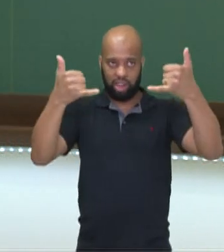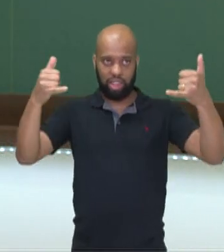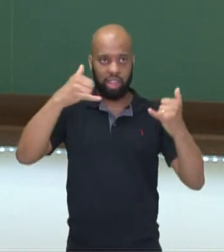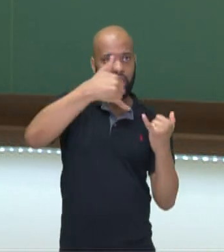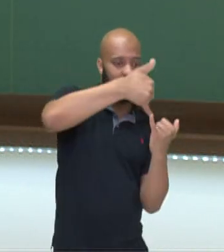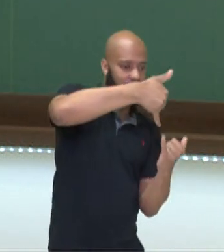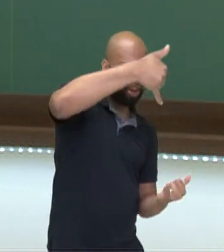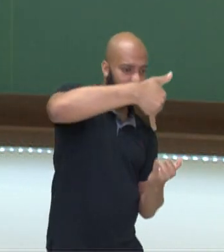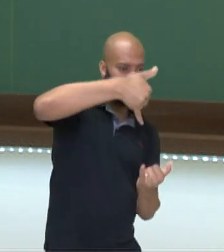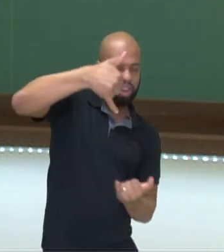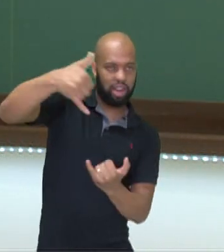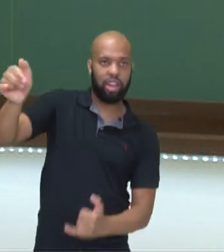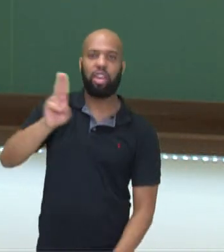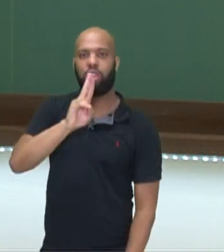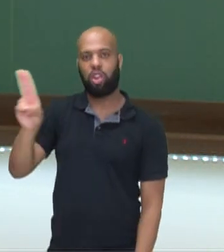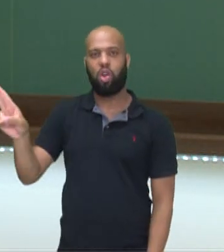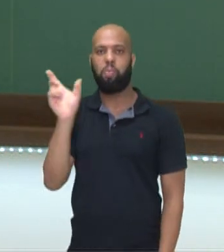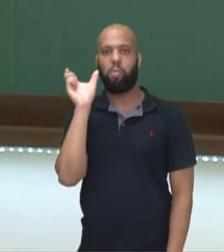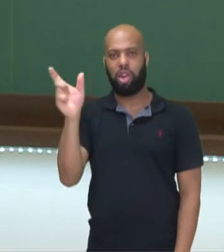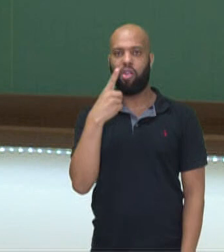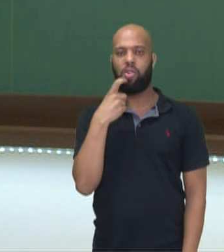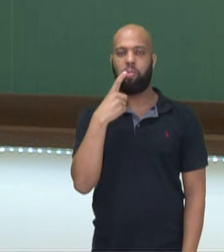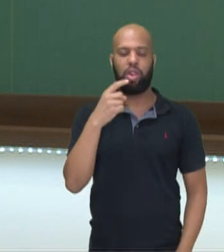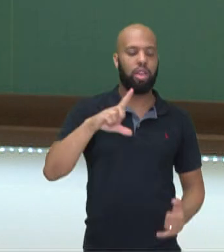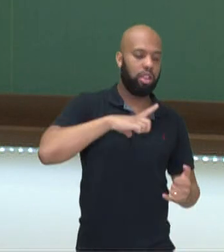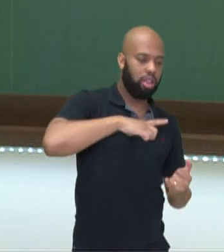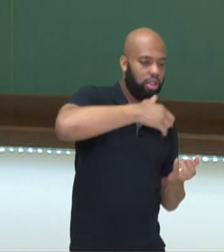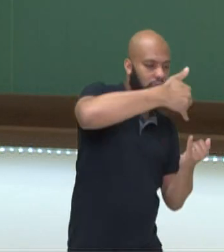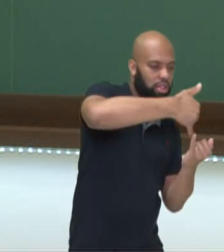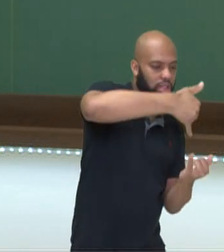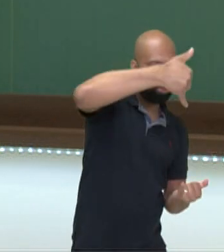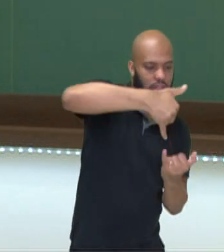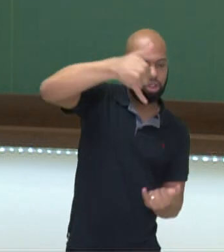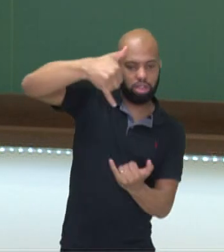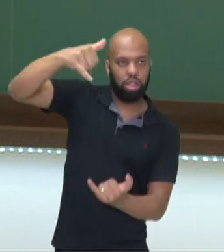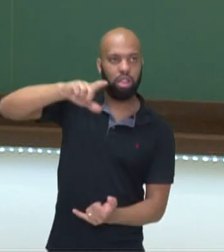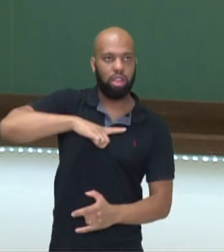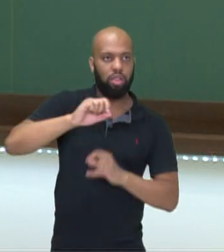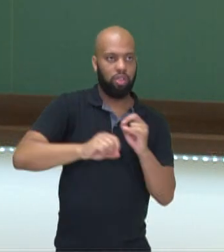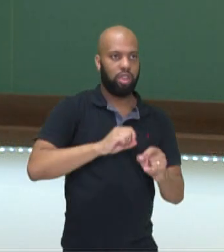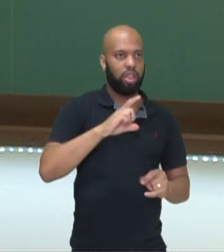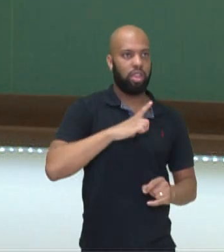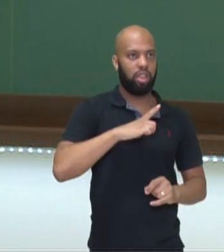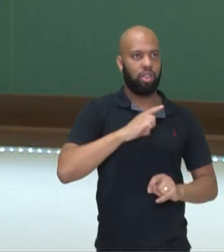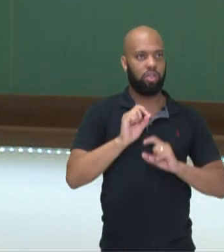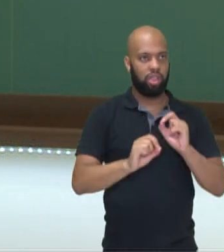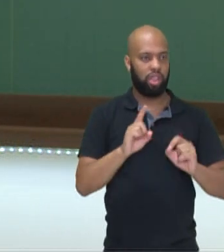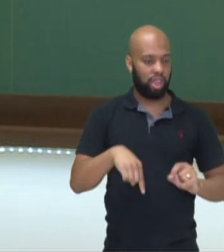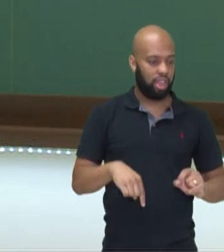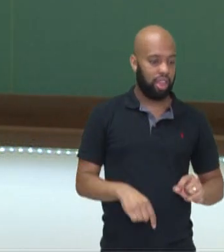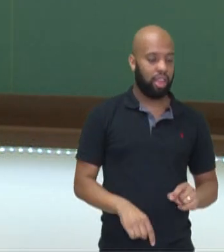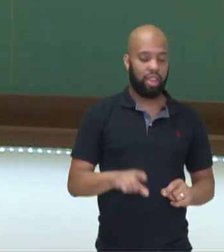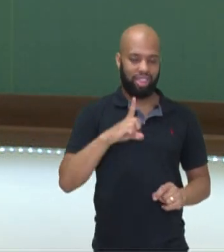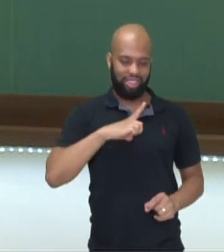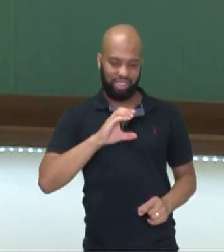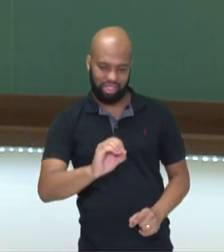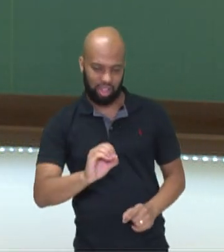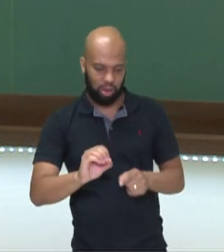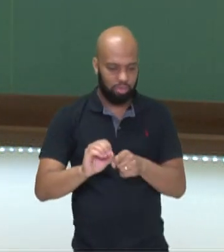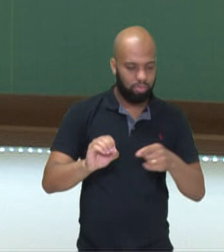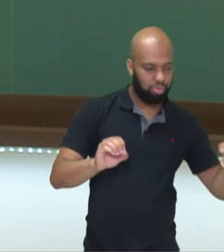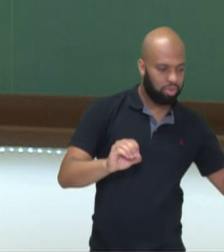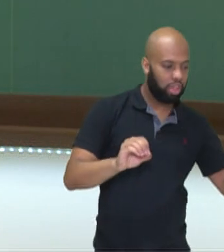verticais, que a gente chama de longitude. Então, cada linha aqui, ela está indo de 0 até mais 180 e de 0 até menos